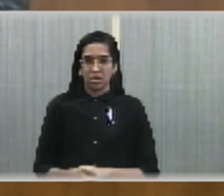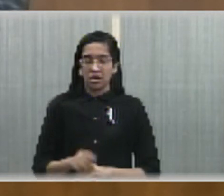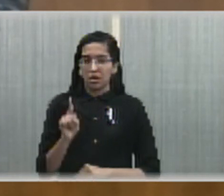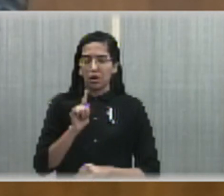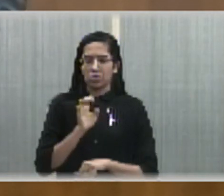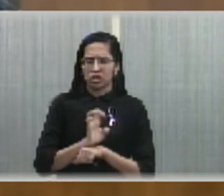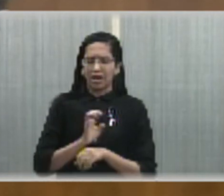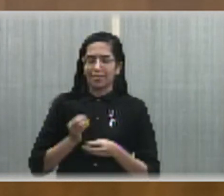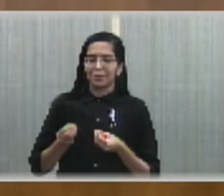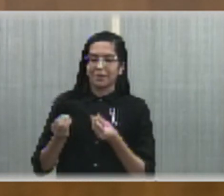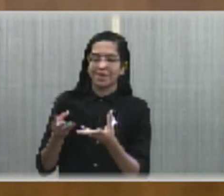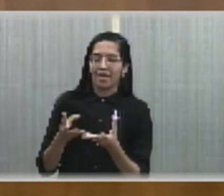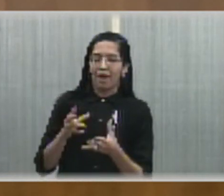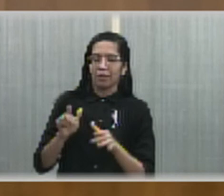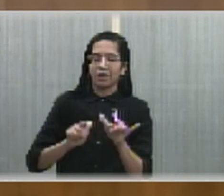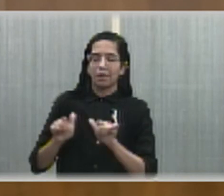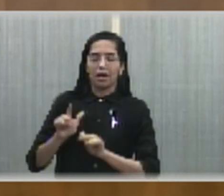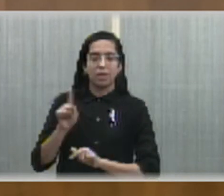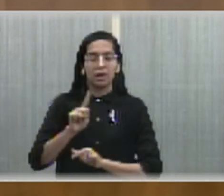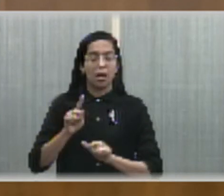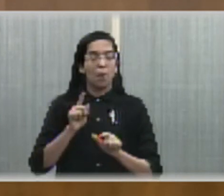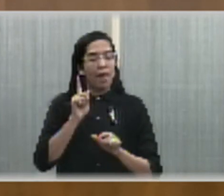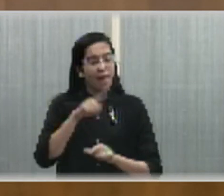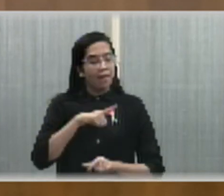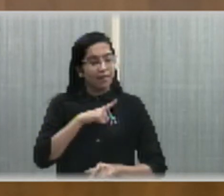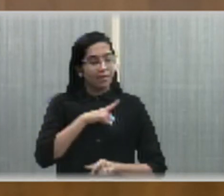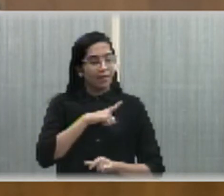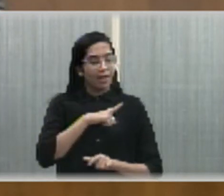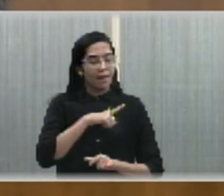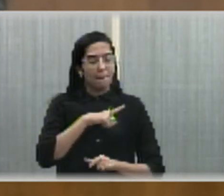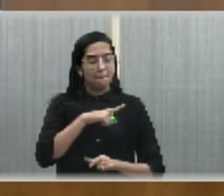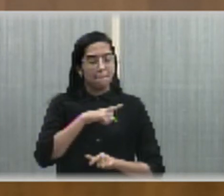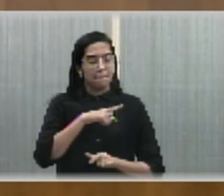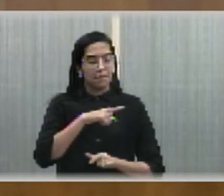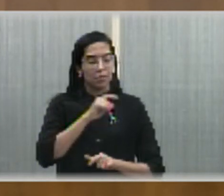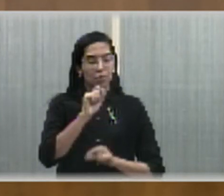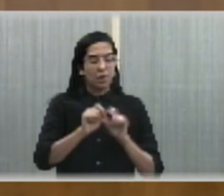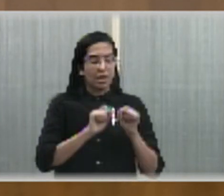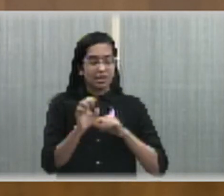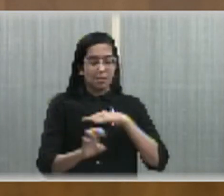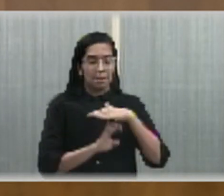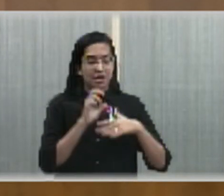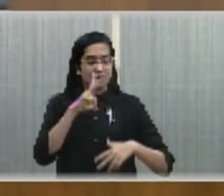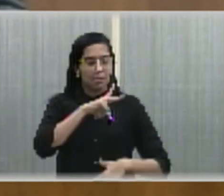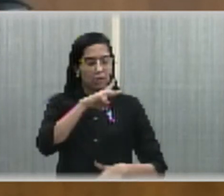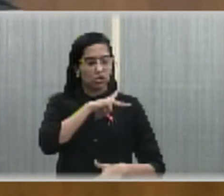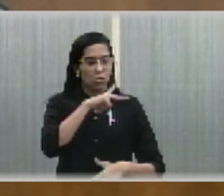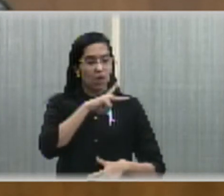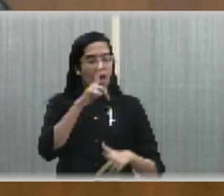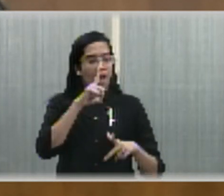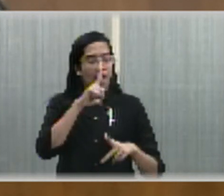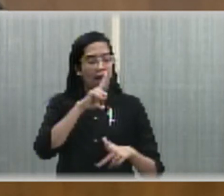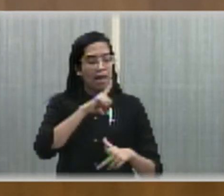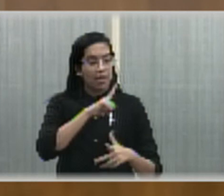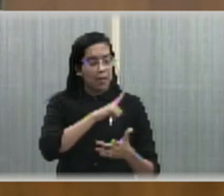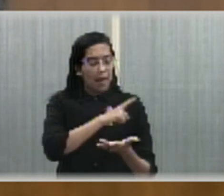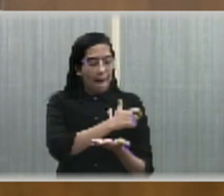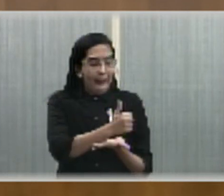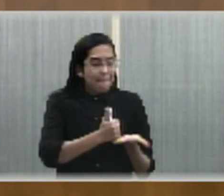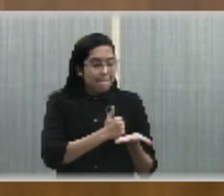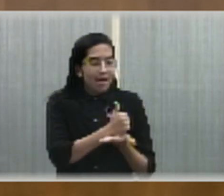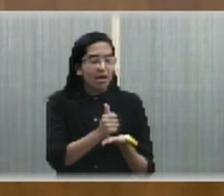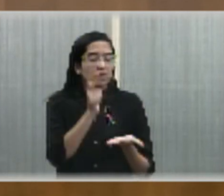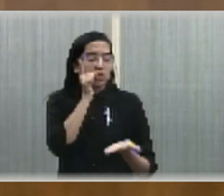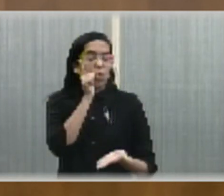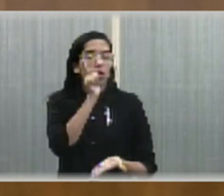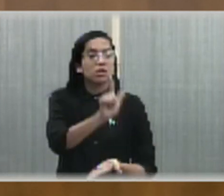Estado oferecer as condições mínimas necessárias para a iniciativa privada investir. Aqui nós temos uma